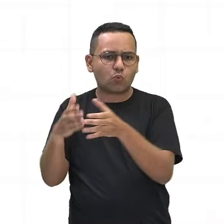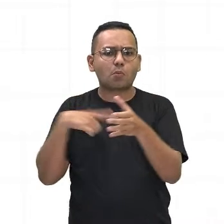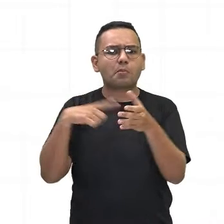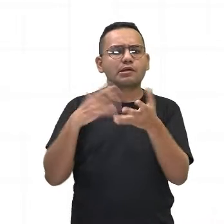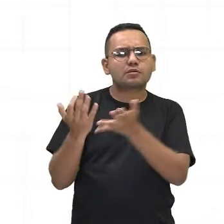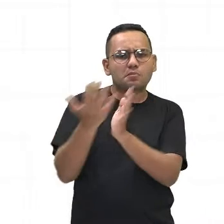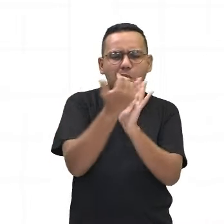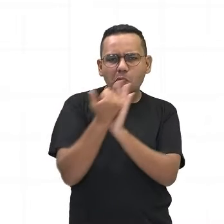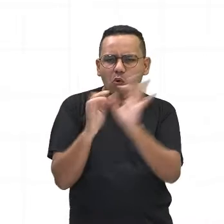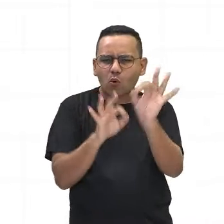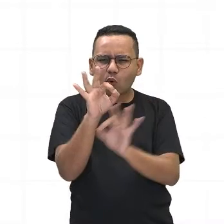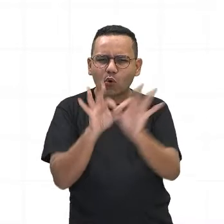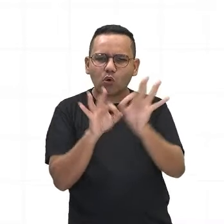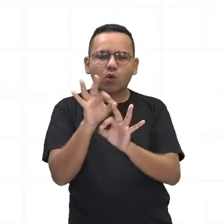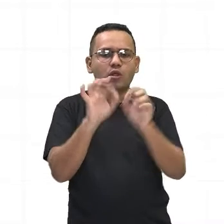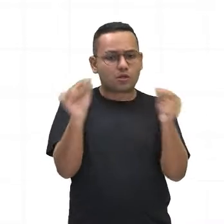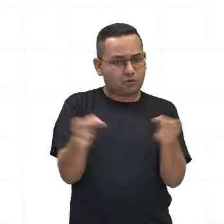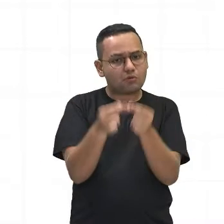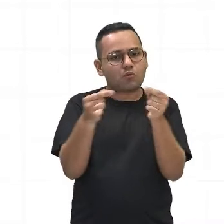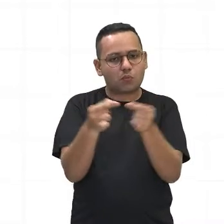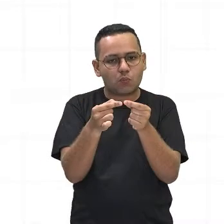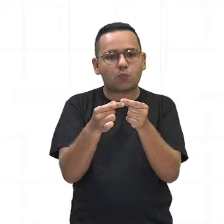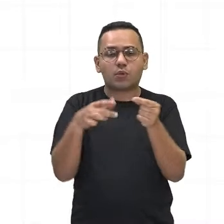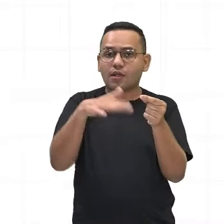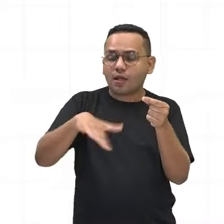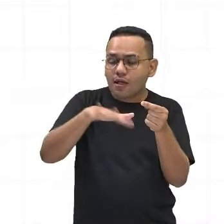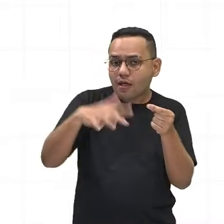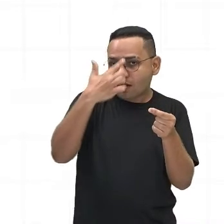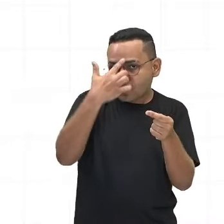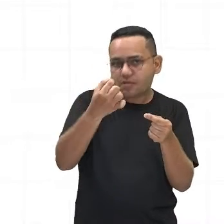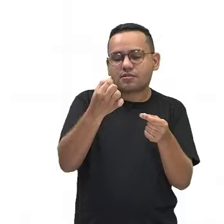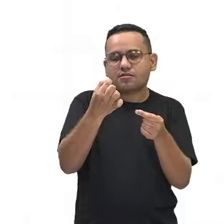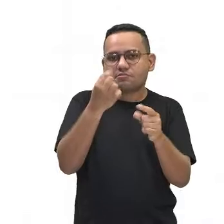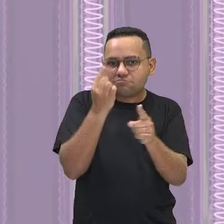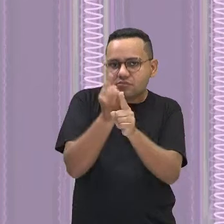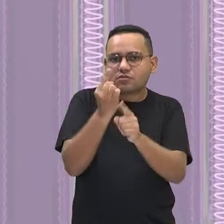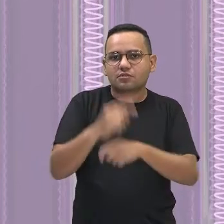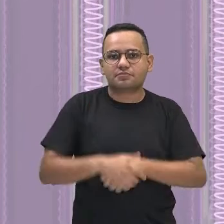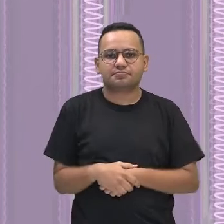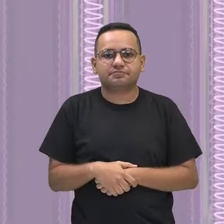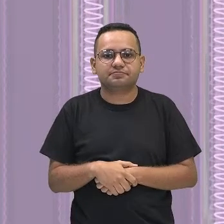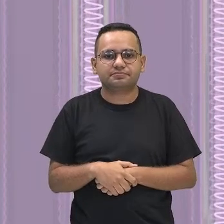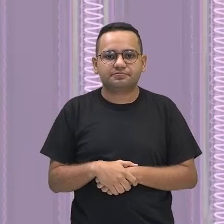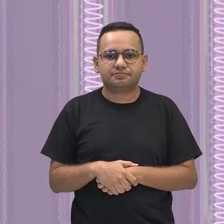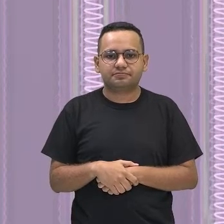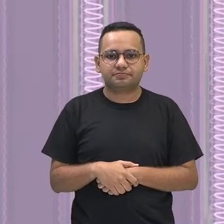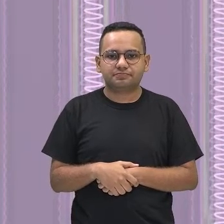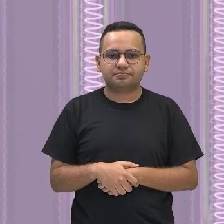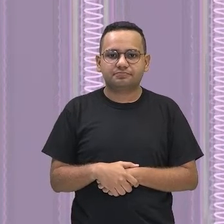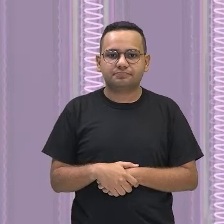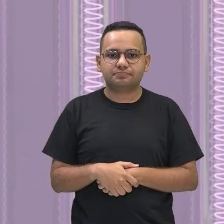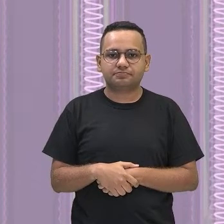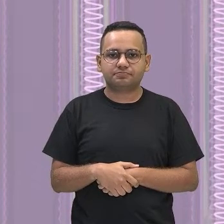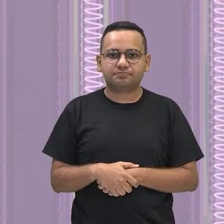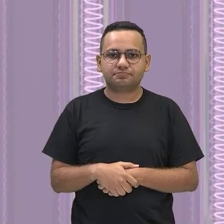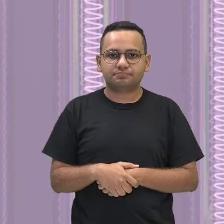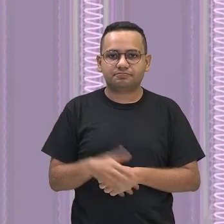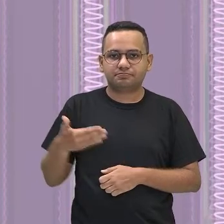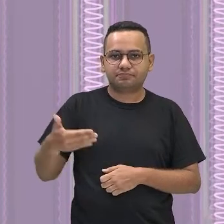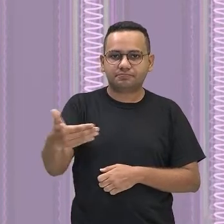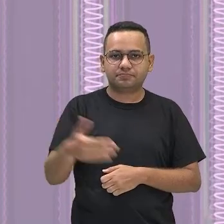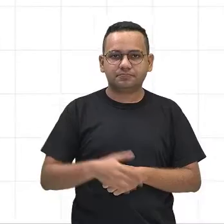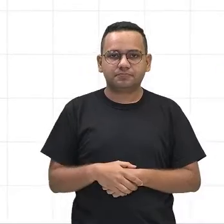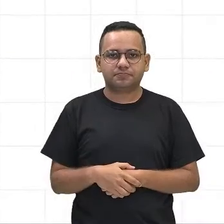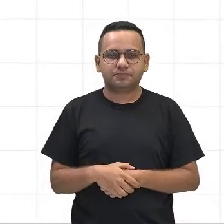dados de maneira adequada para a tomada de decisões. Muito bem, né? Então, vamos à nossa